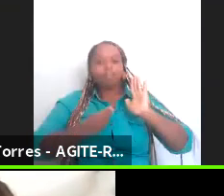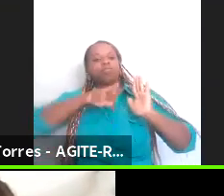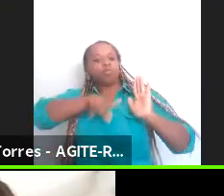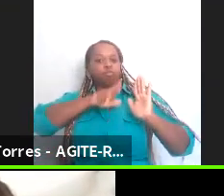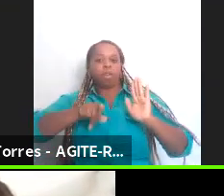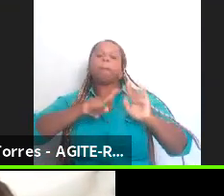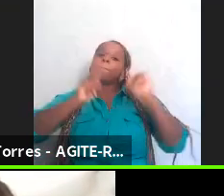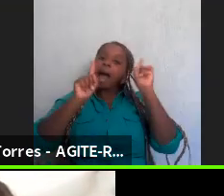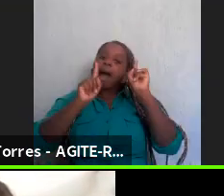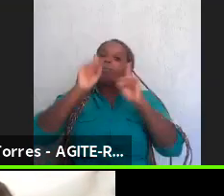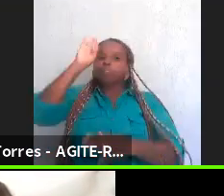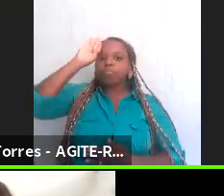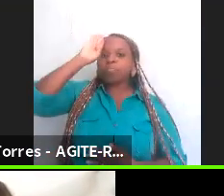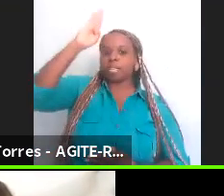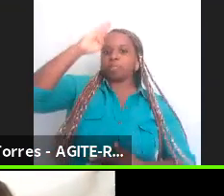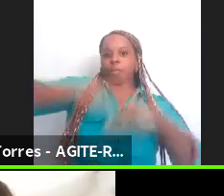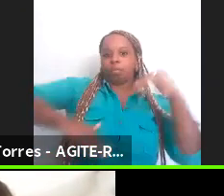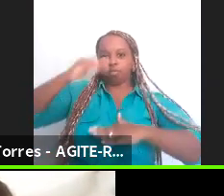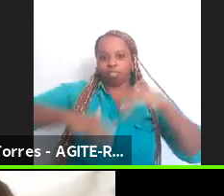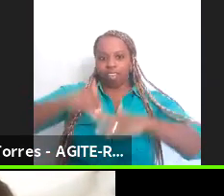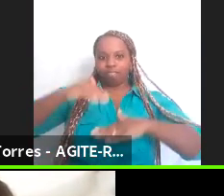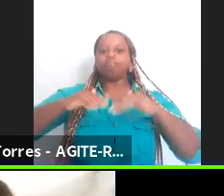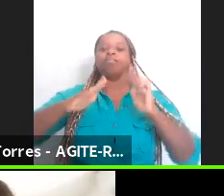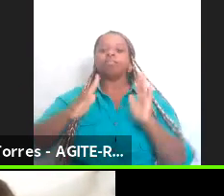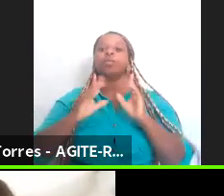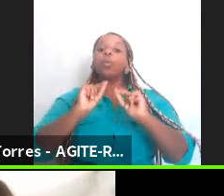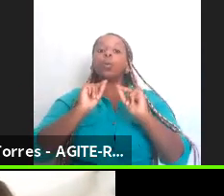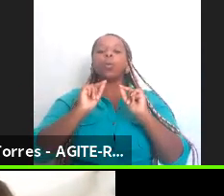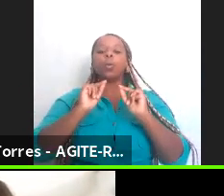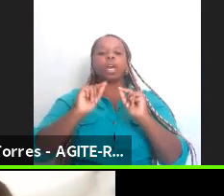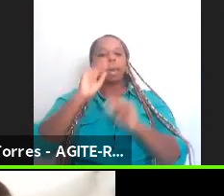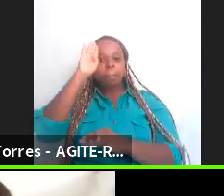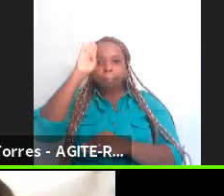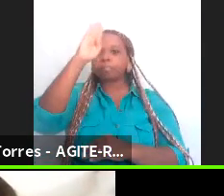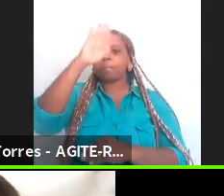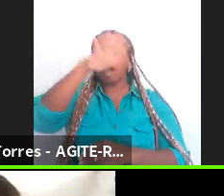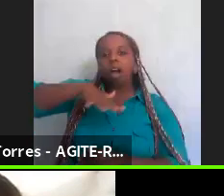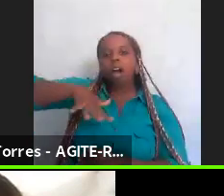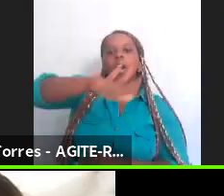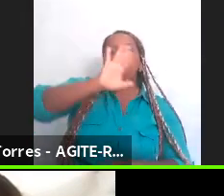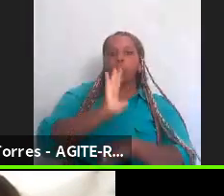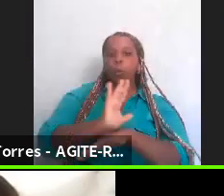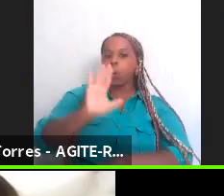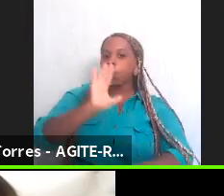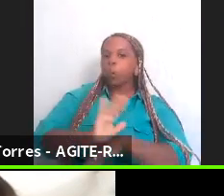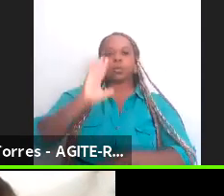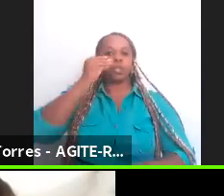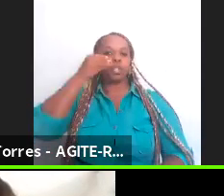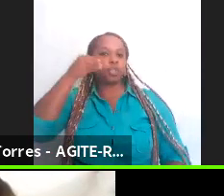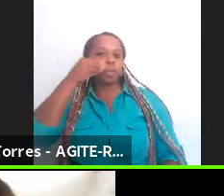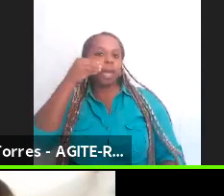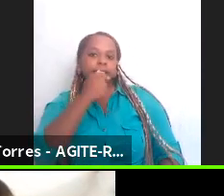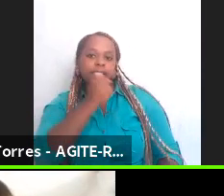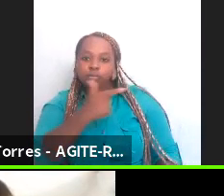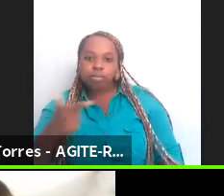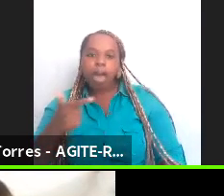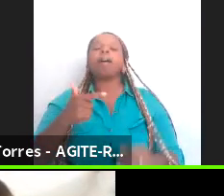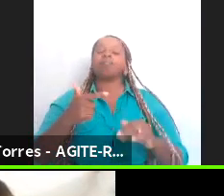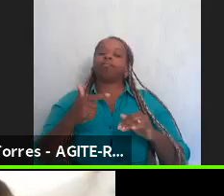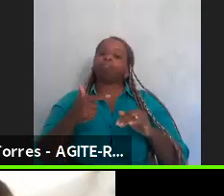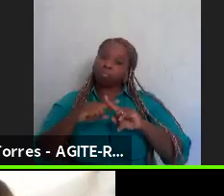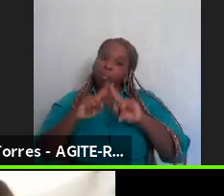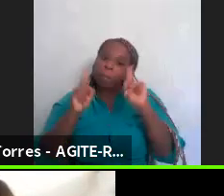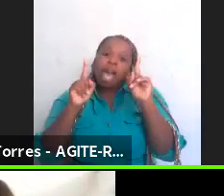eu... isso, né? De buscar cursos, pelo menos quando a gente não tem experiência, pelo menos que a gente tenha